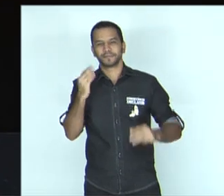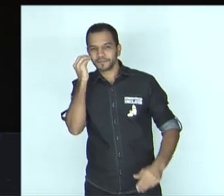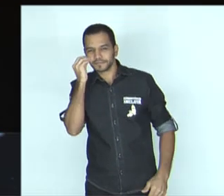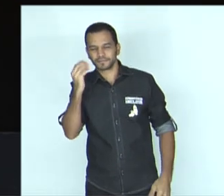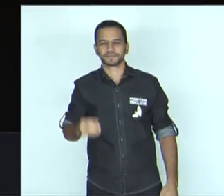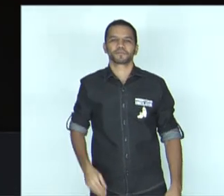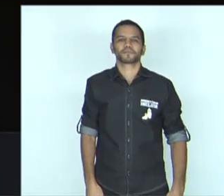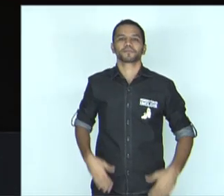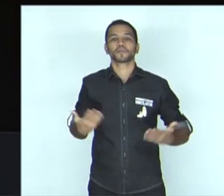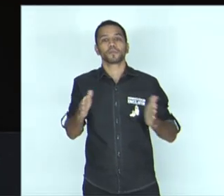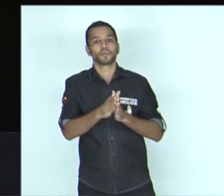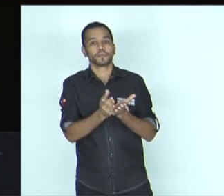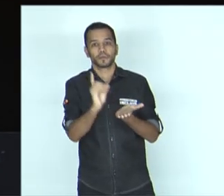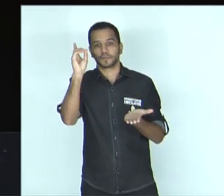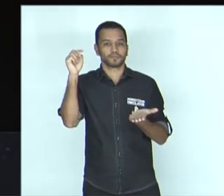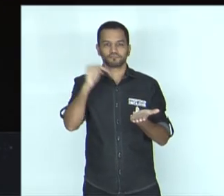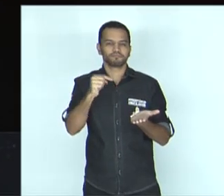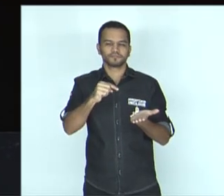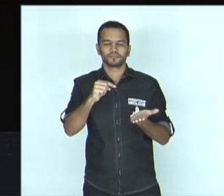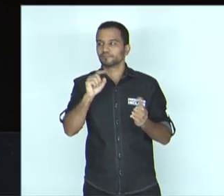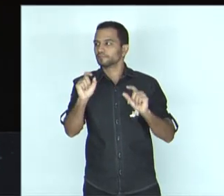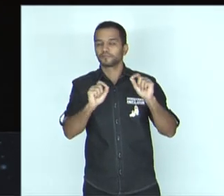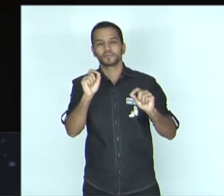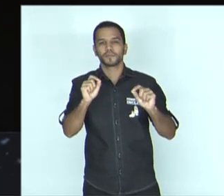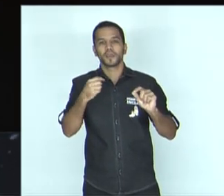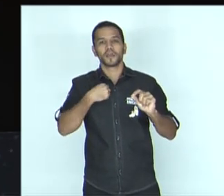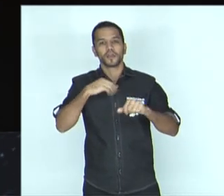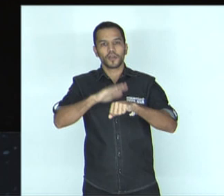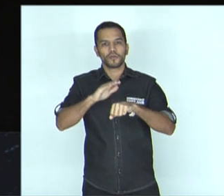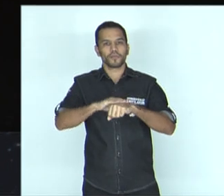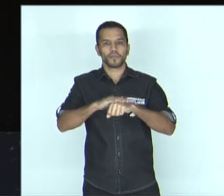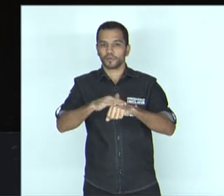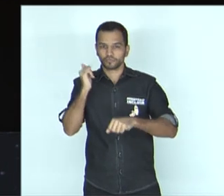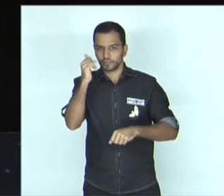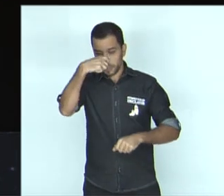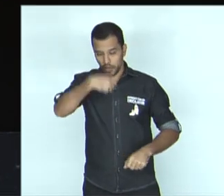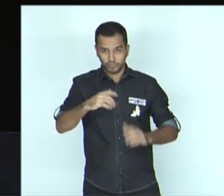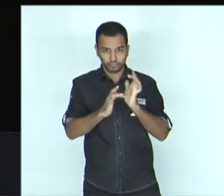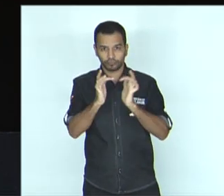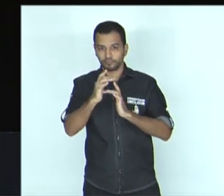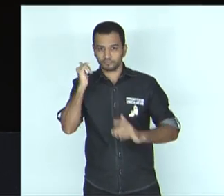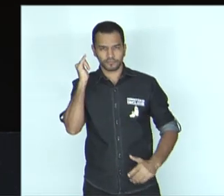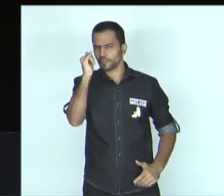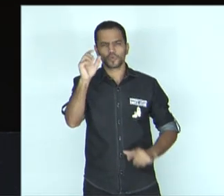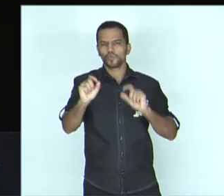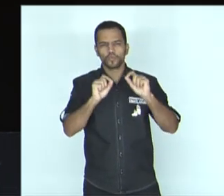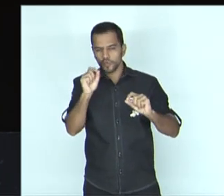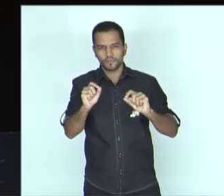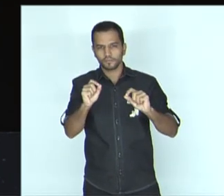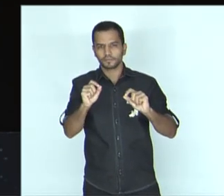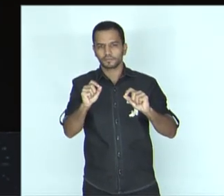assim: portanto, eu lhes digo, quem é que está falando? Jesus. Portanto, eu lhes